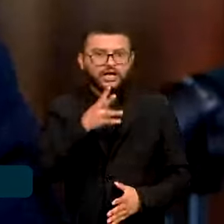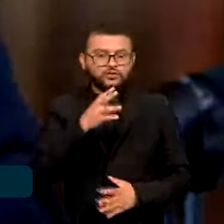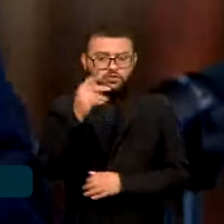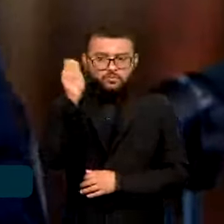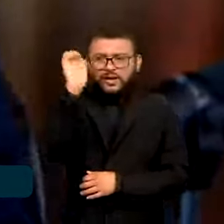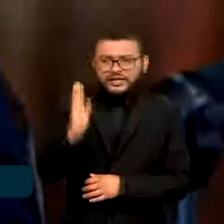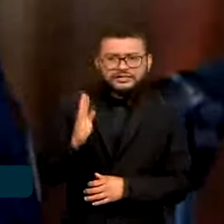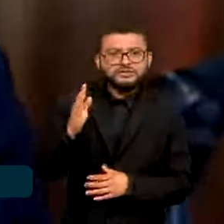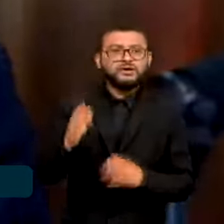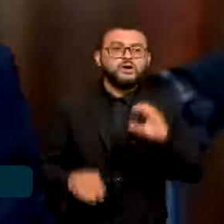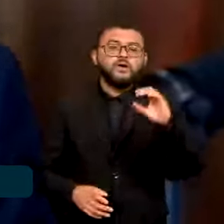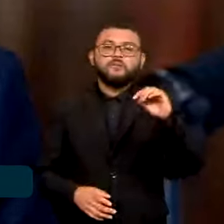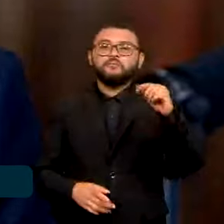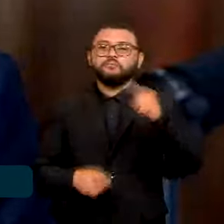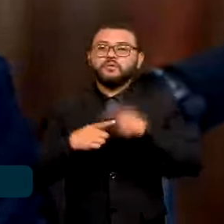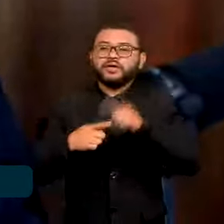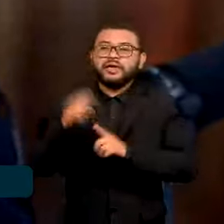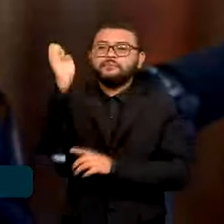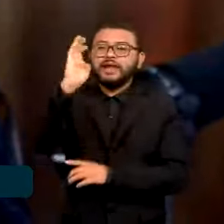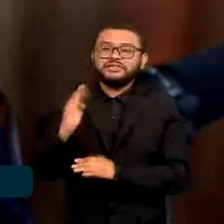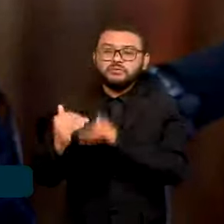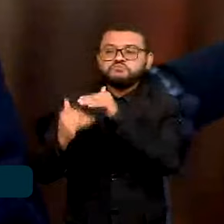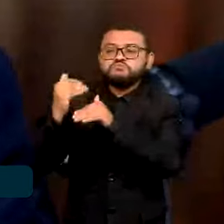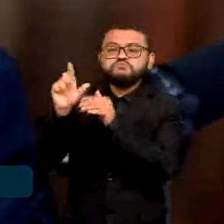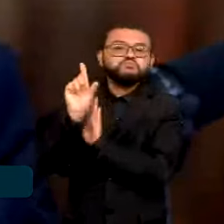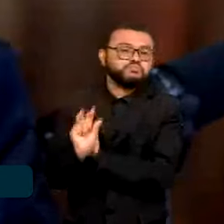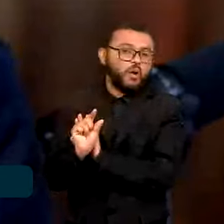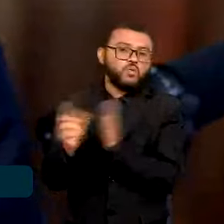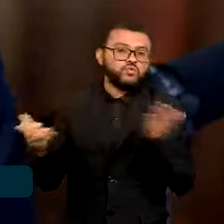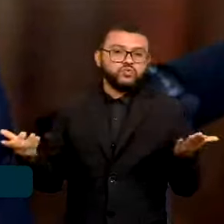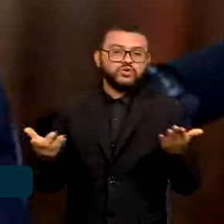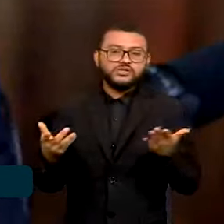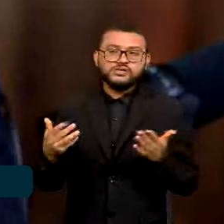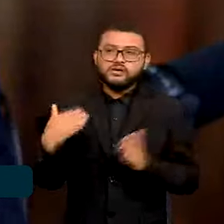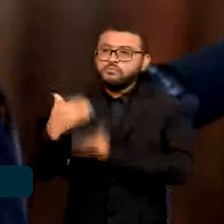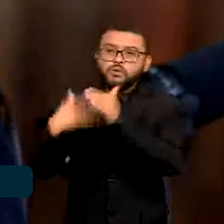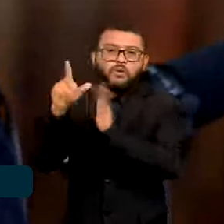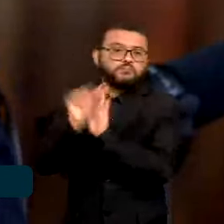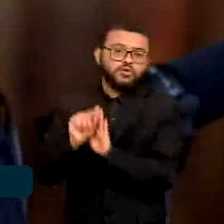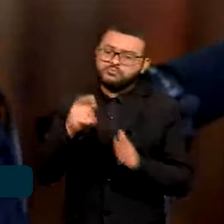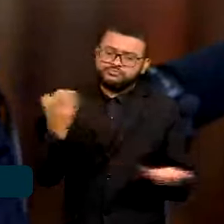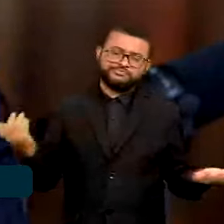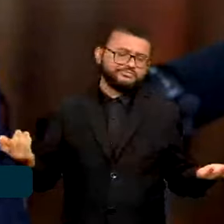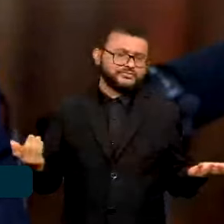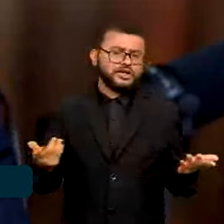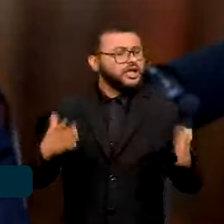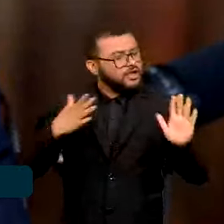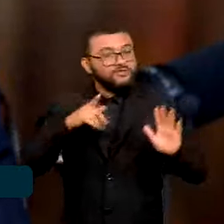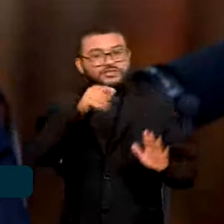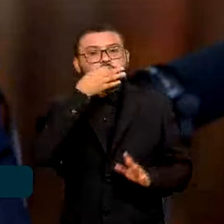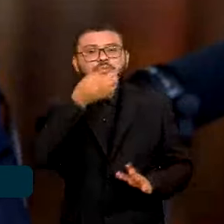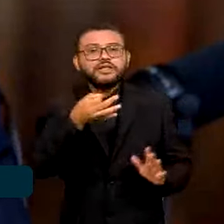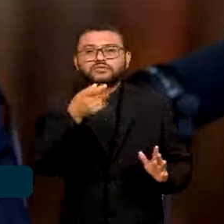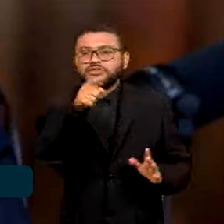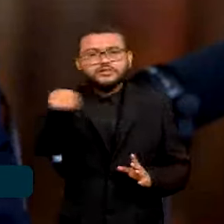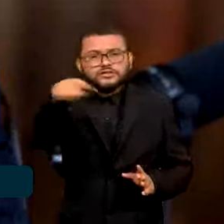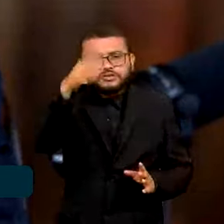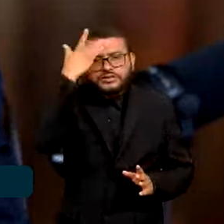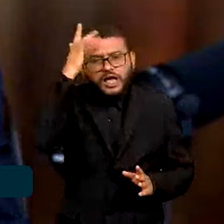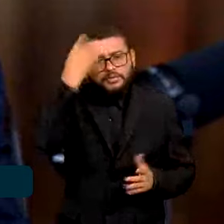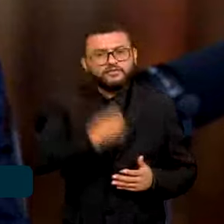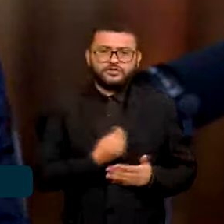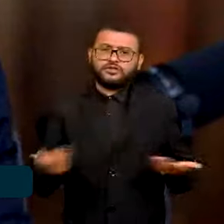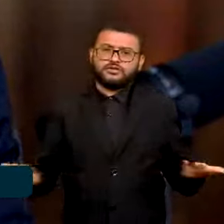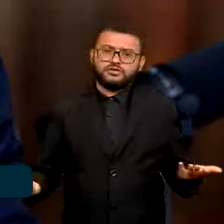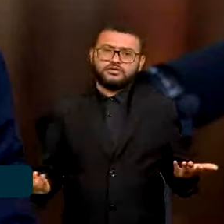Brasil vai crescer pouco, porque não tem das contas, vai crescer pouco, não tem pouco. Sabe como é que vocês dão palpite se vocês não sabem? Em